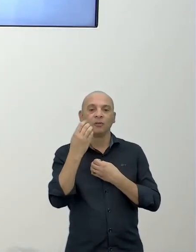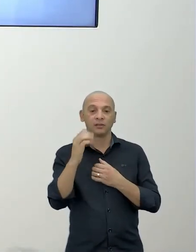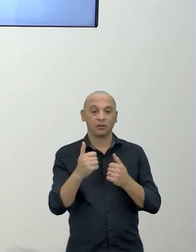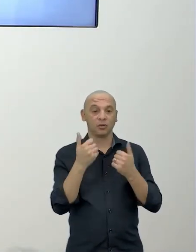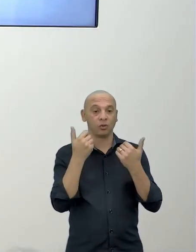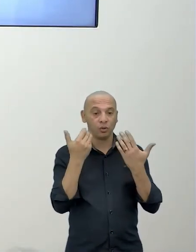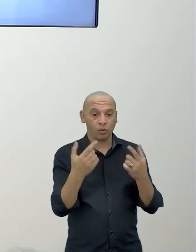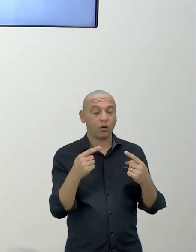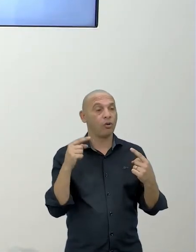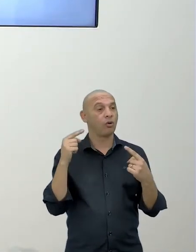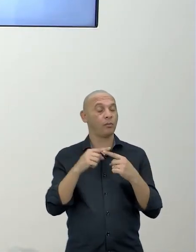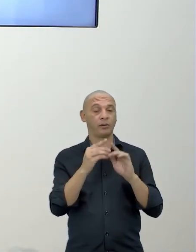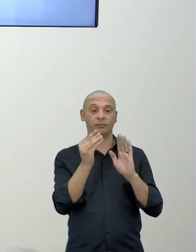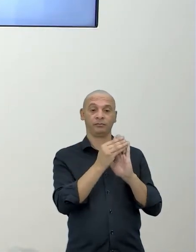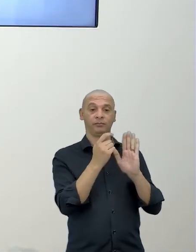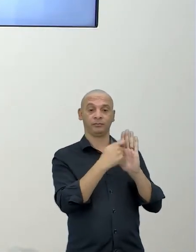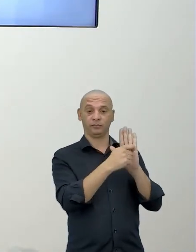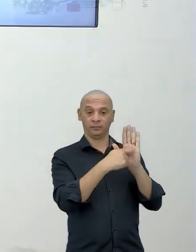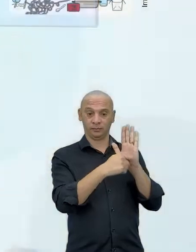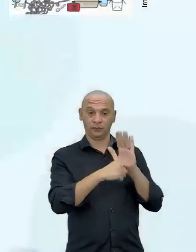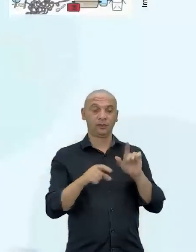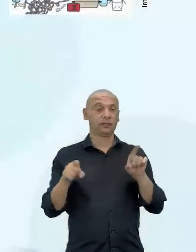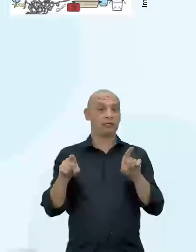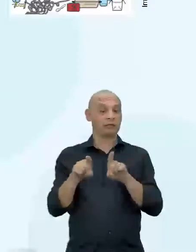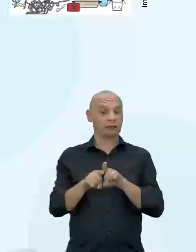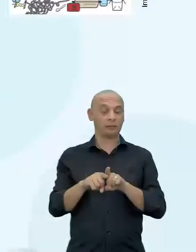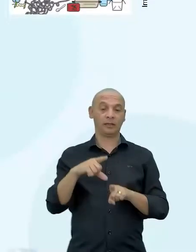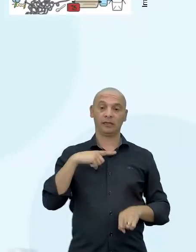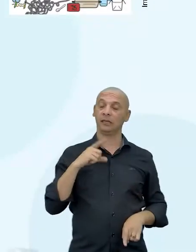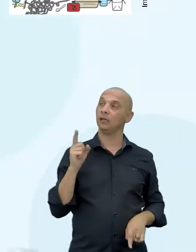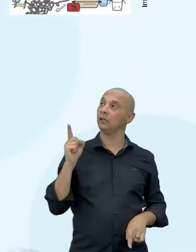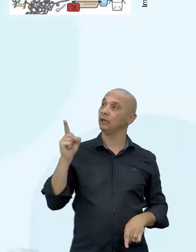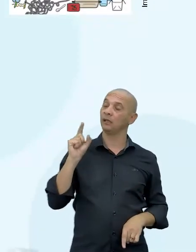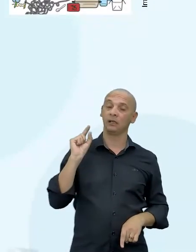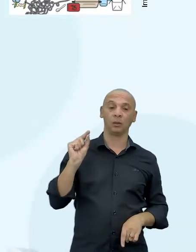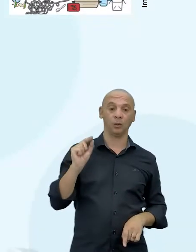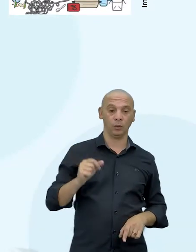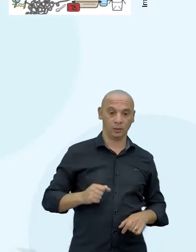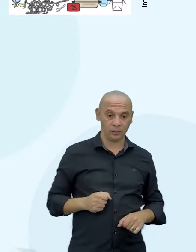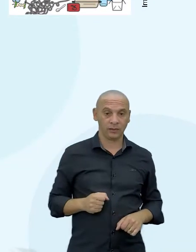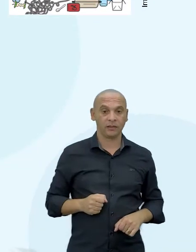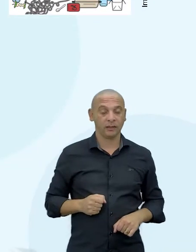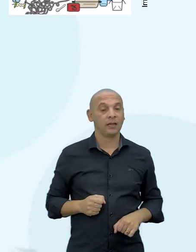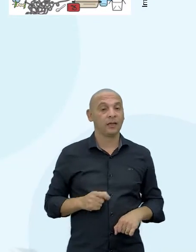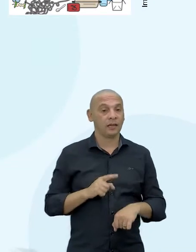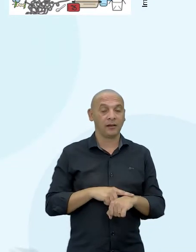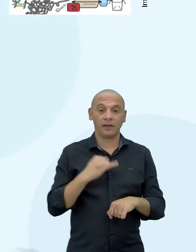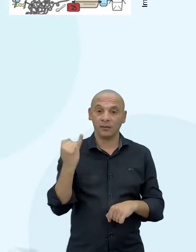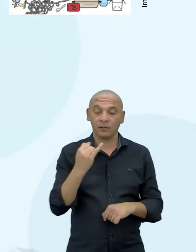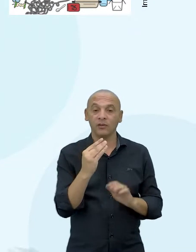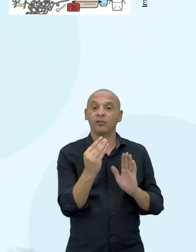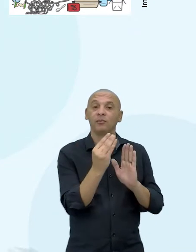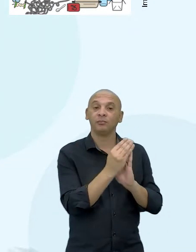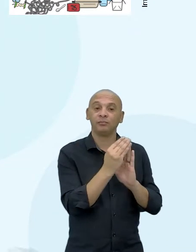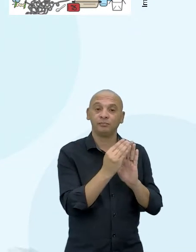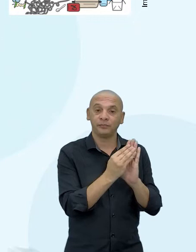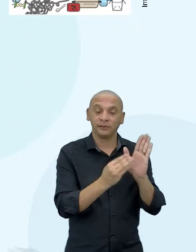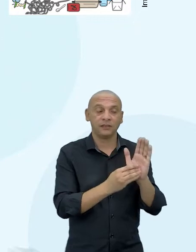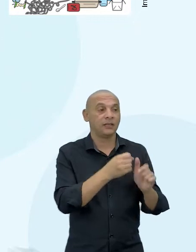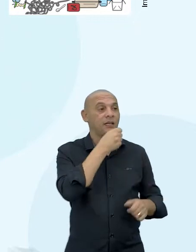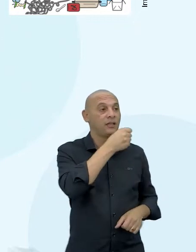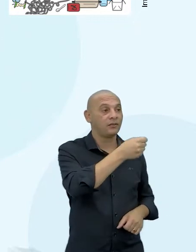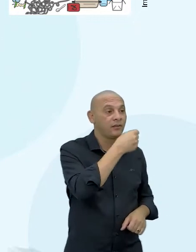pode ver aí quais procedimentos, né, informações que você vai levantar, que vão estar no caderno de campo. E